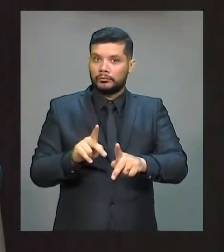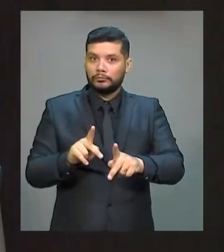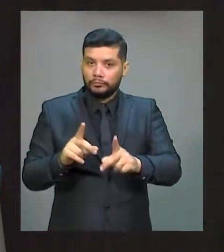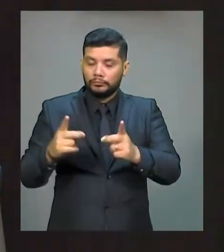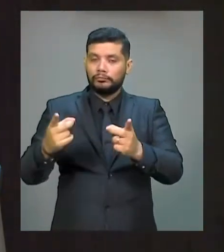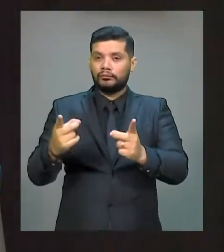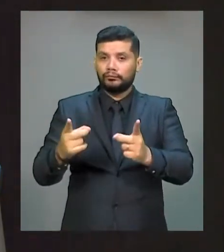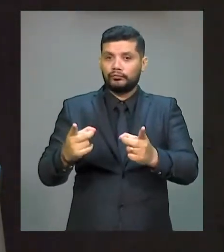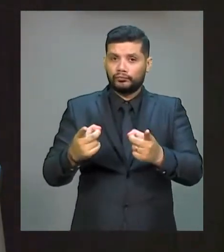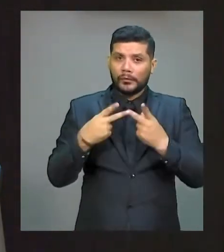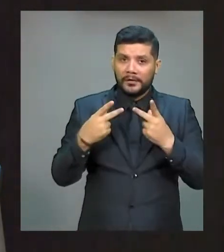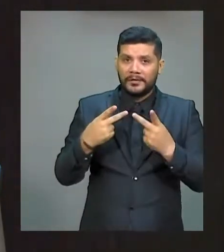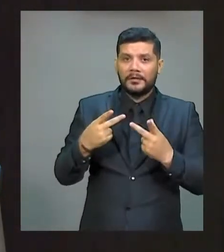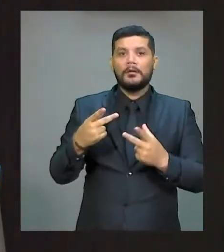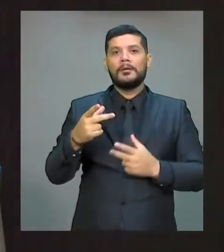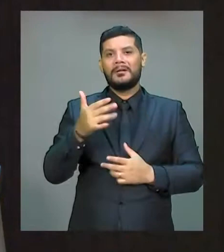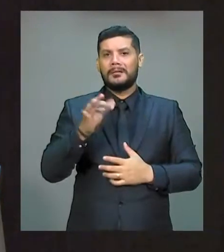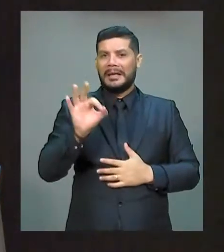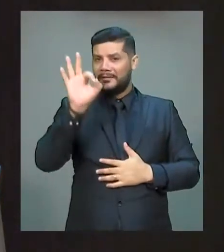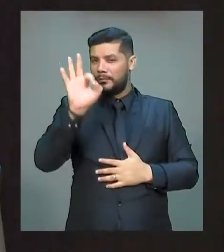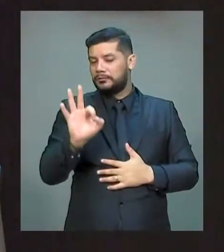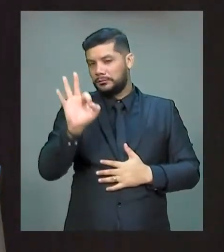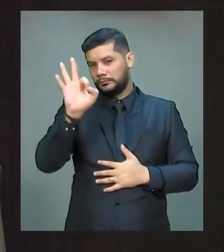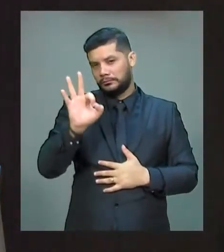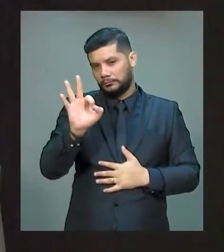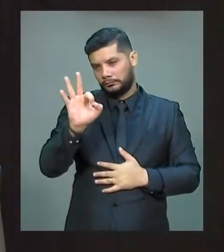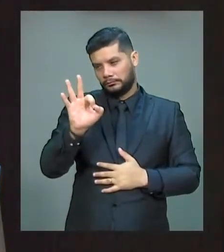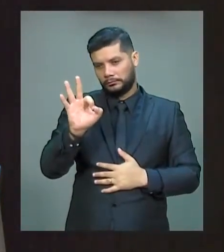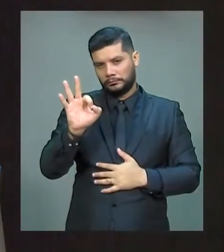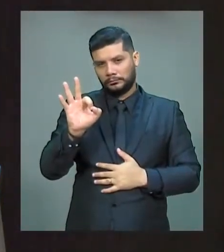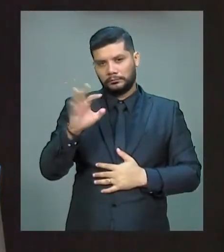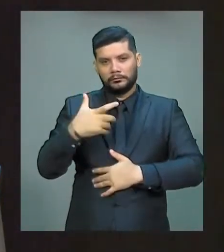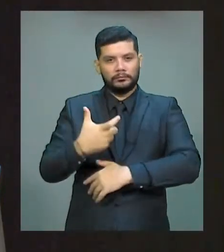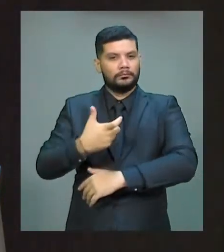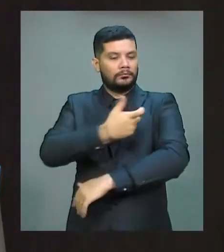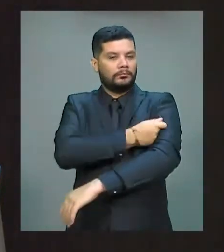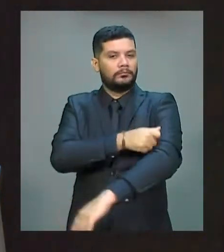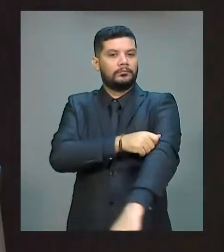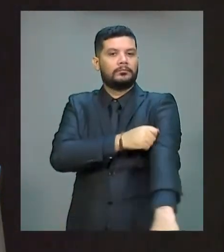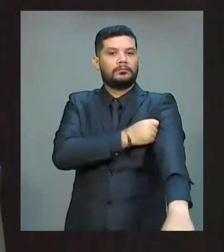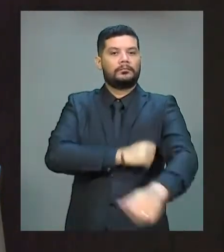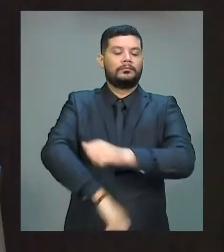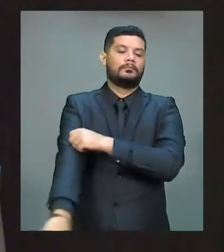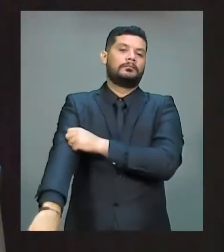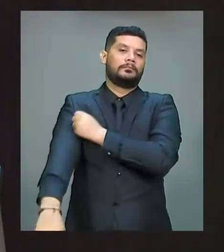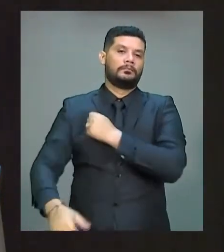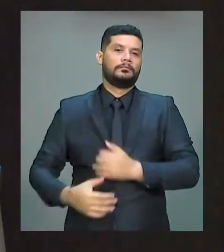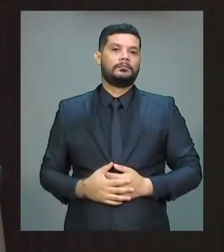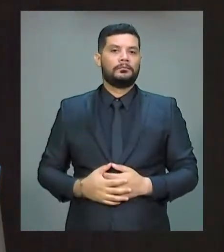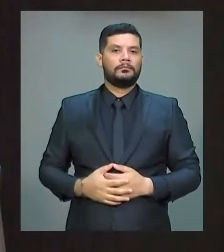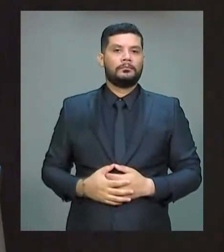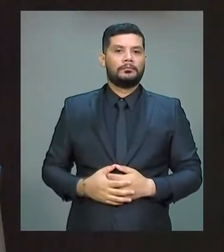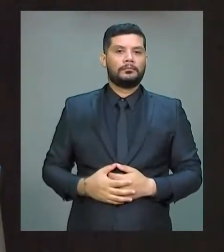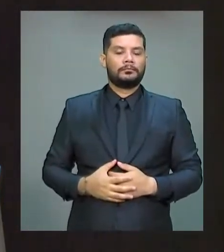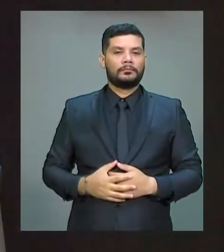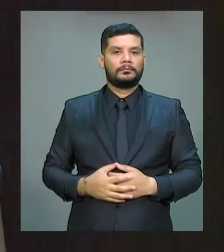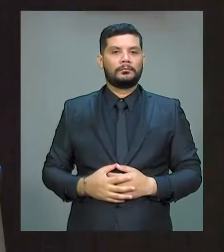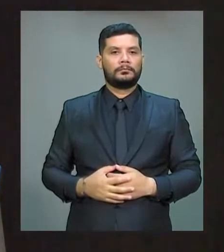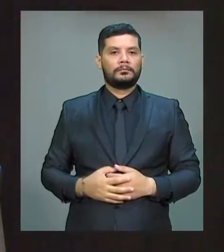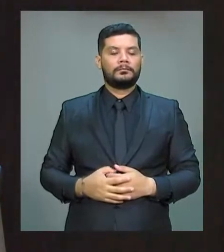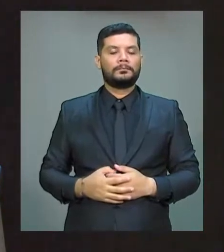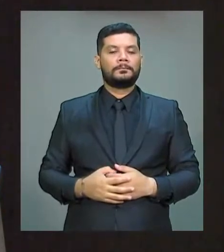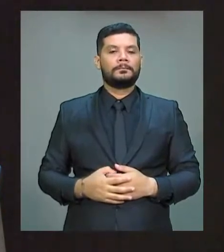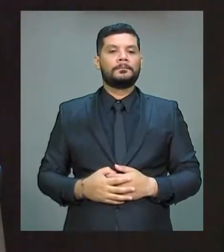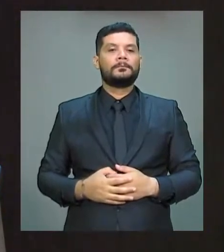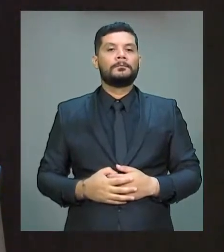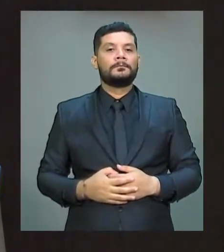você 10% das vacinas necessárias para vacinar a sua população, 10% da sua população.